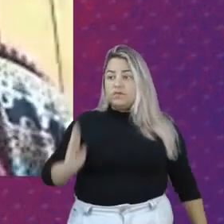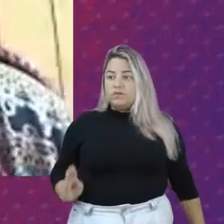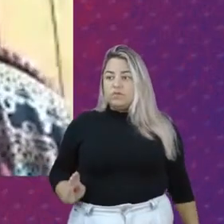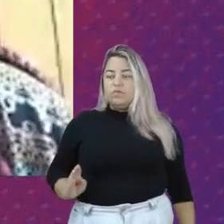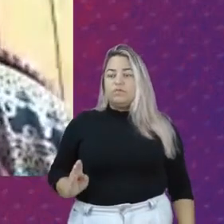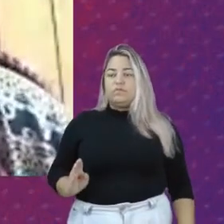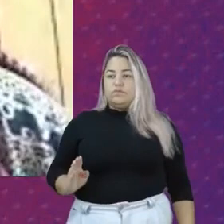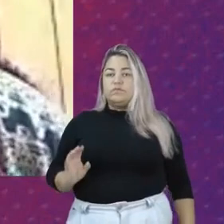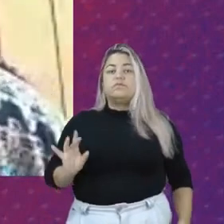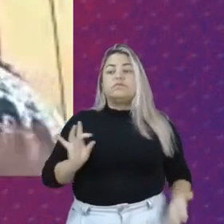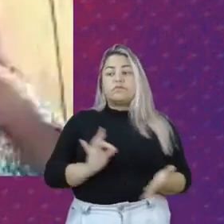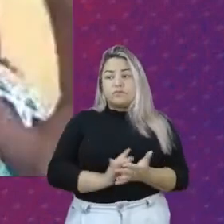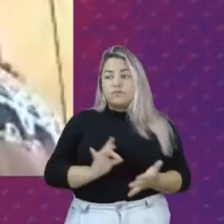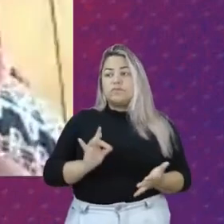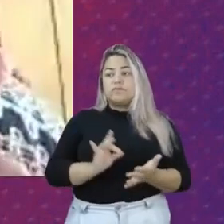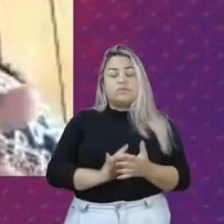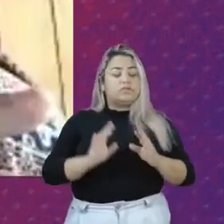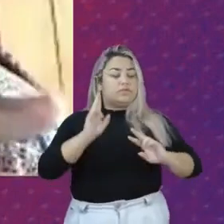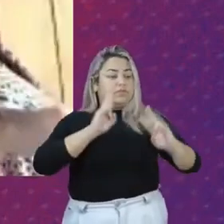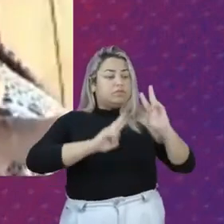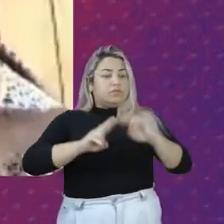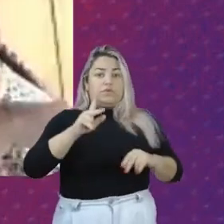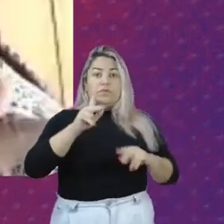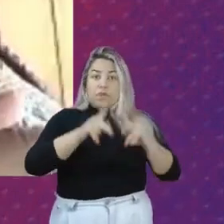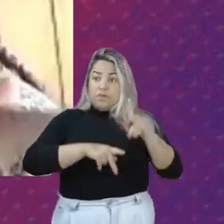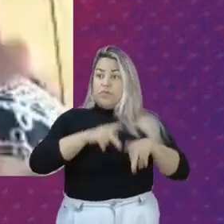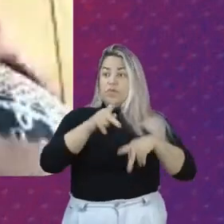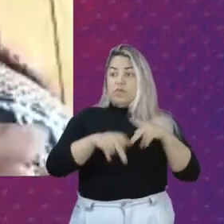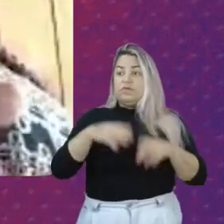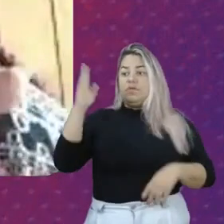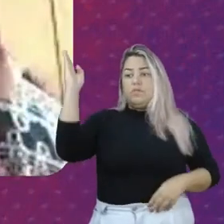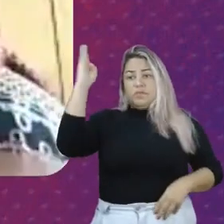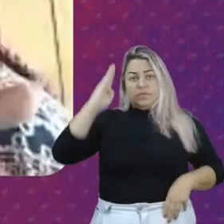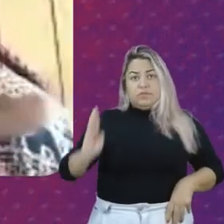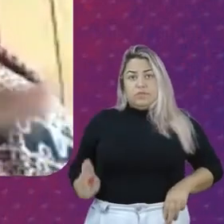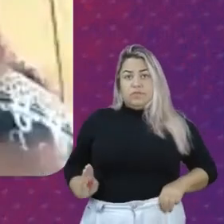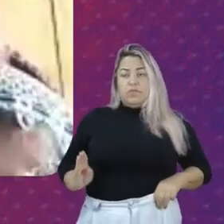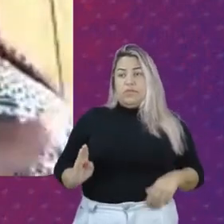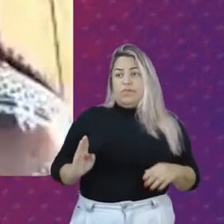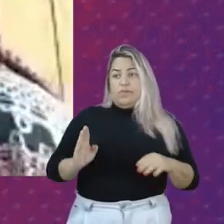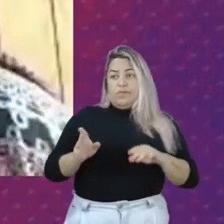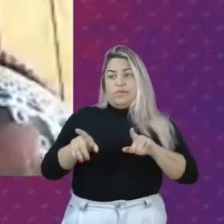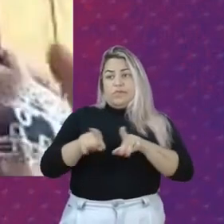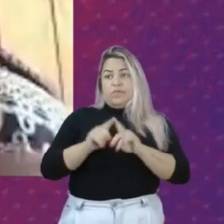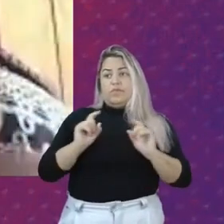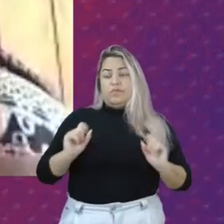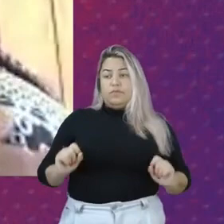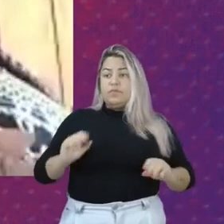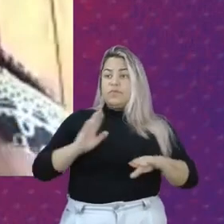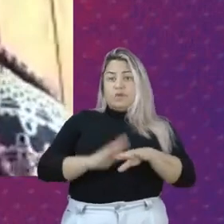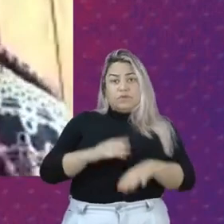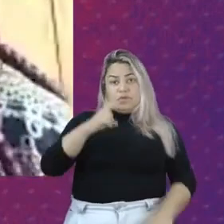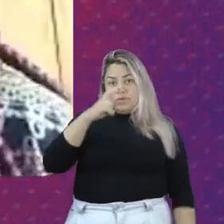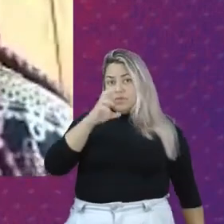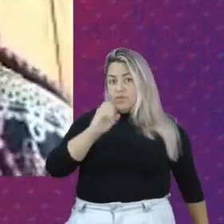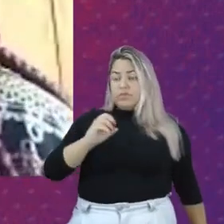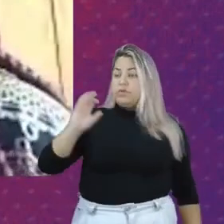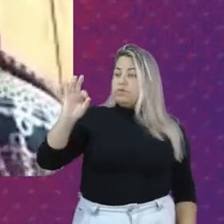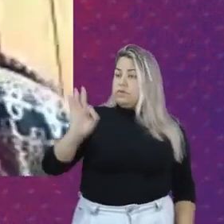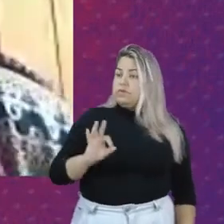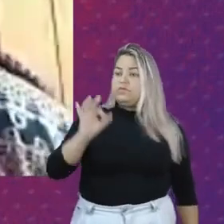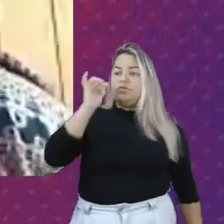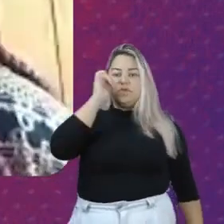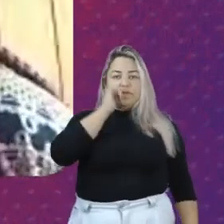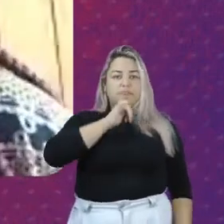E, com certeza, olhando para a população brasileira, que mais da metade dela, mais de 50% é de